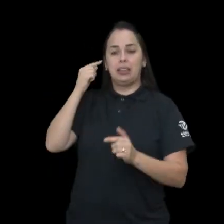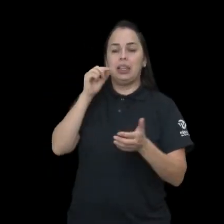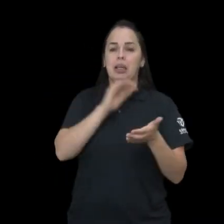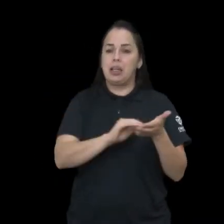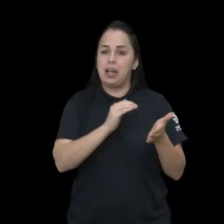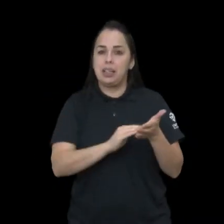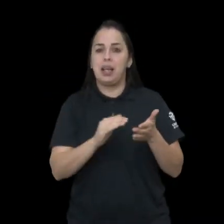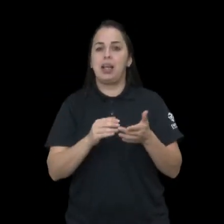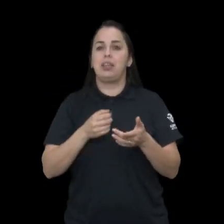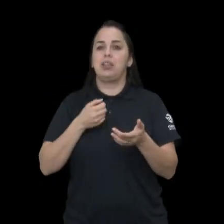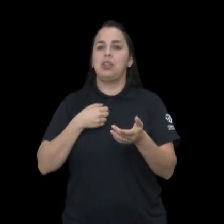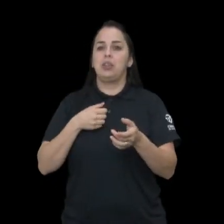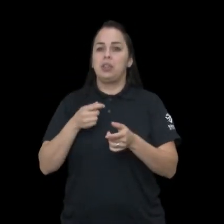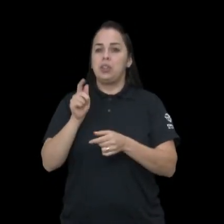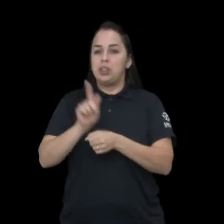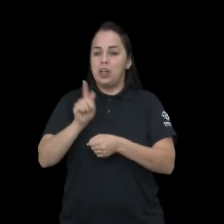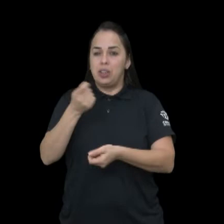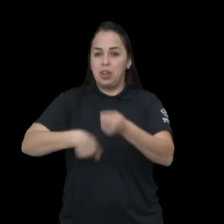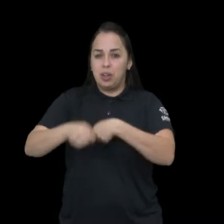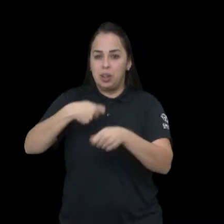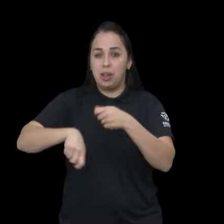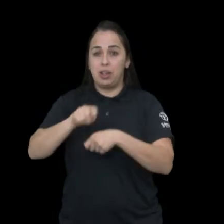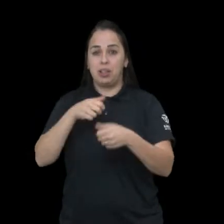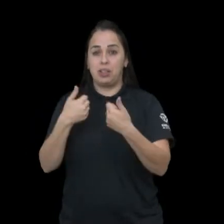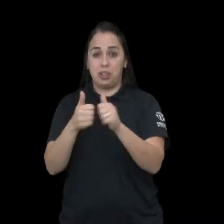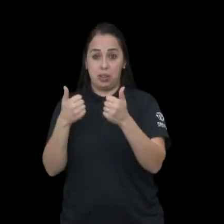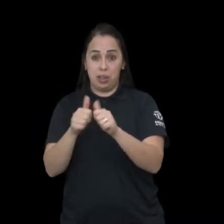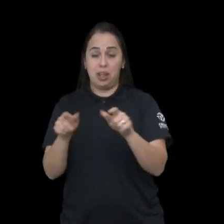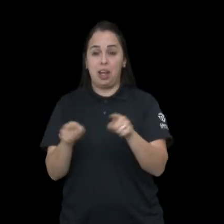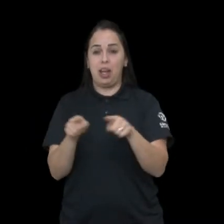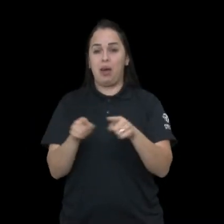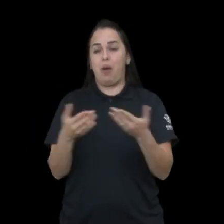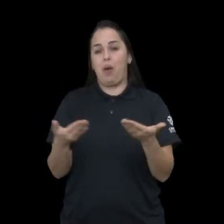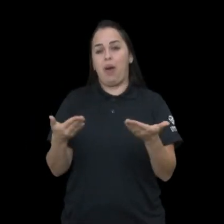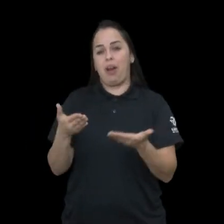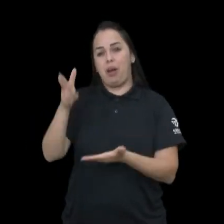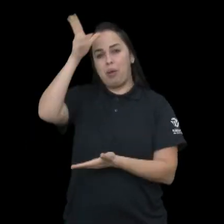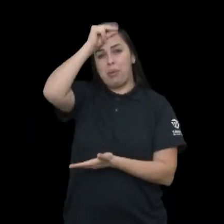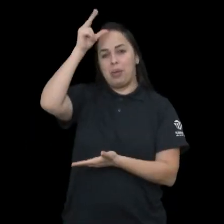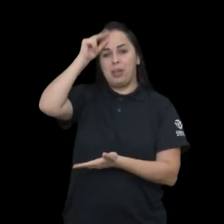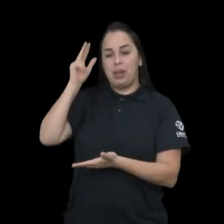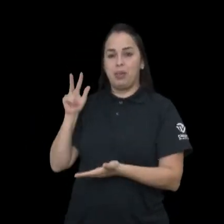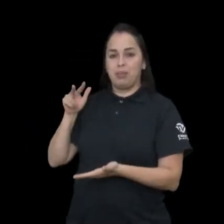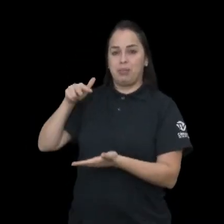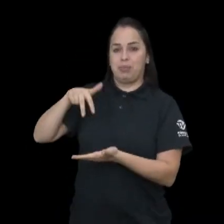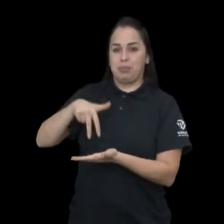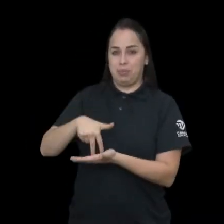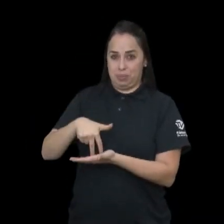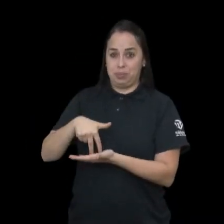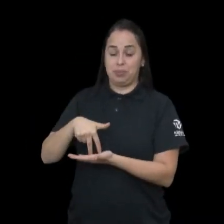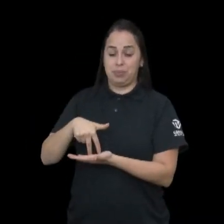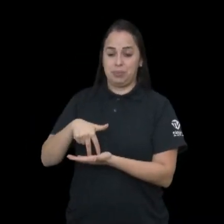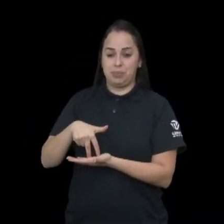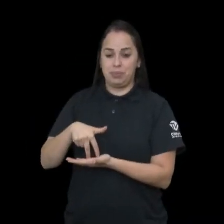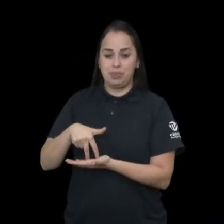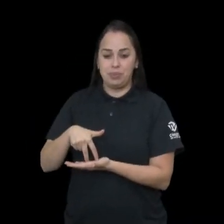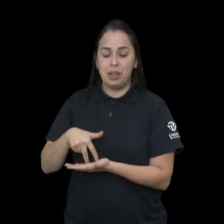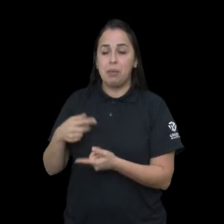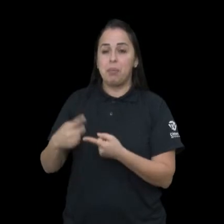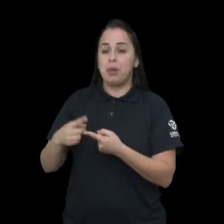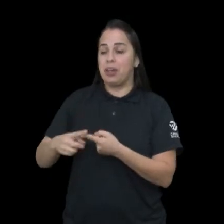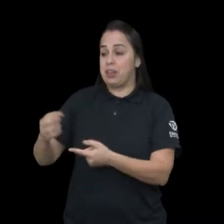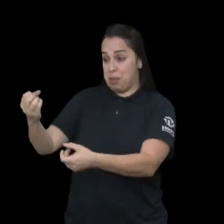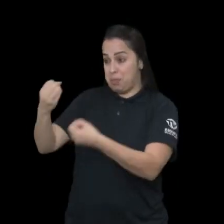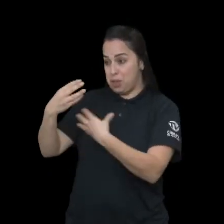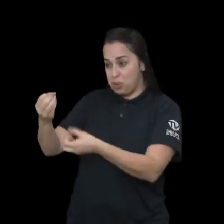compras, secretário de transporte, administração e hoje como prefeito. Então, tenho aqui muito do que eu aprendi na